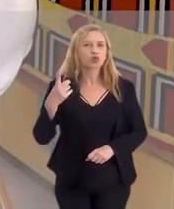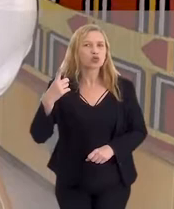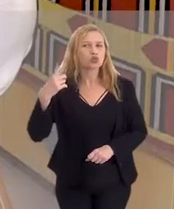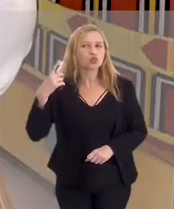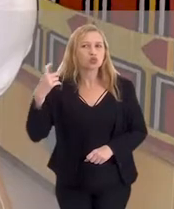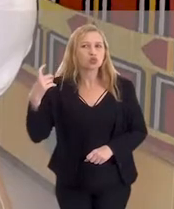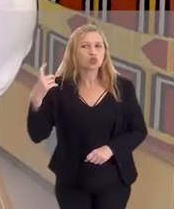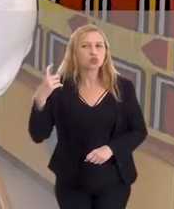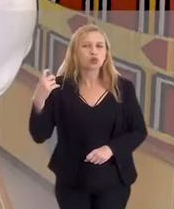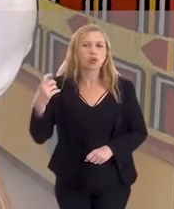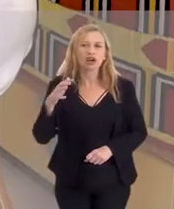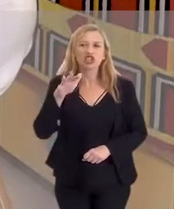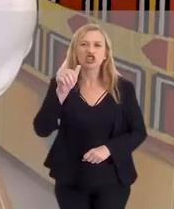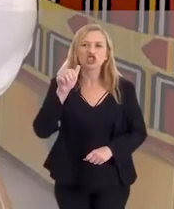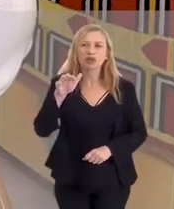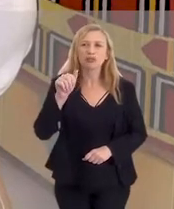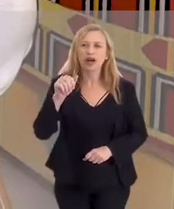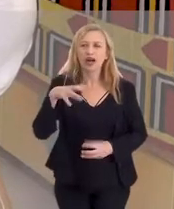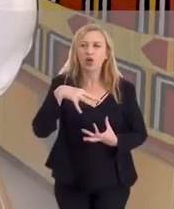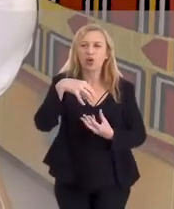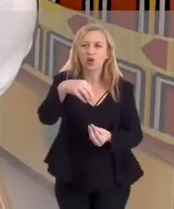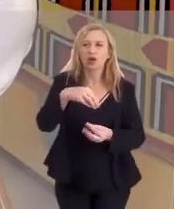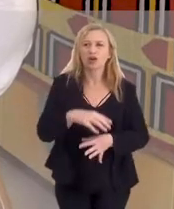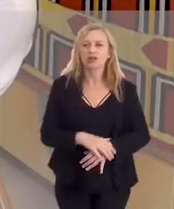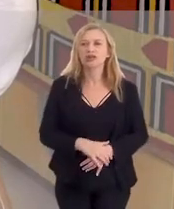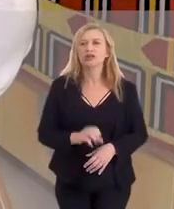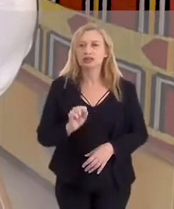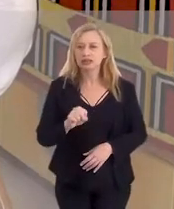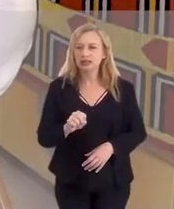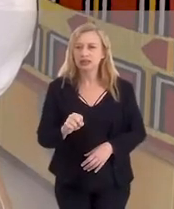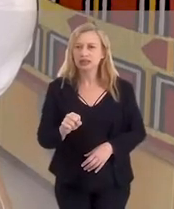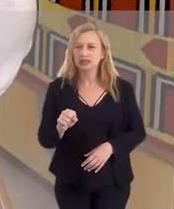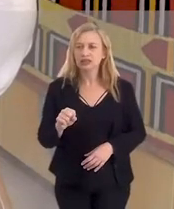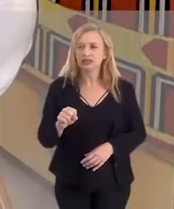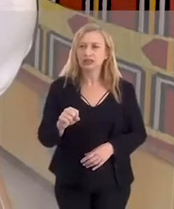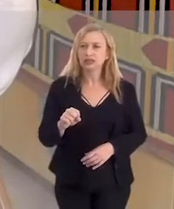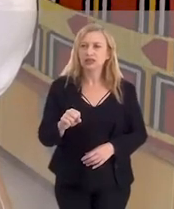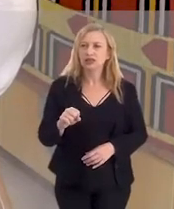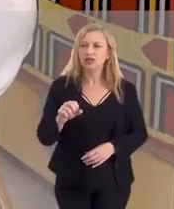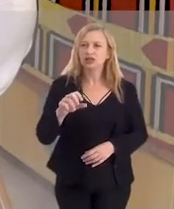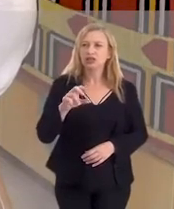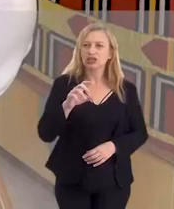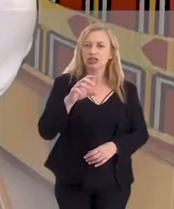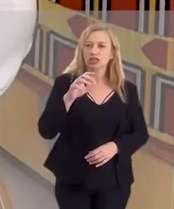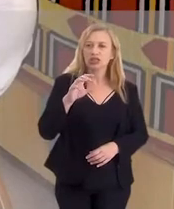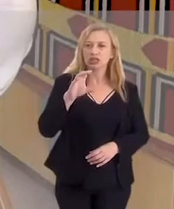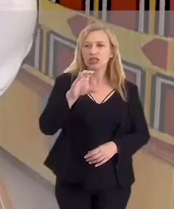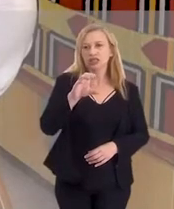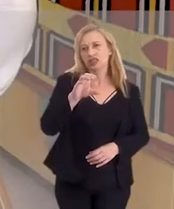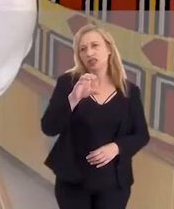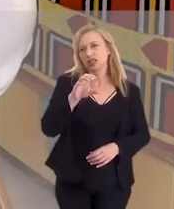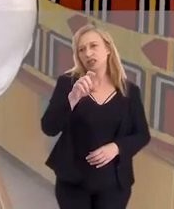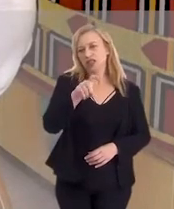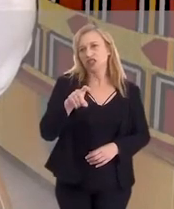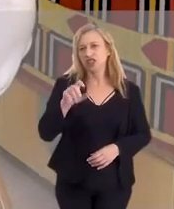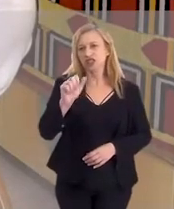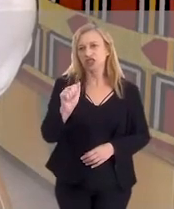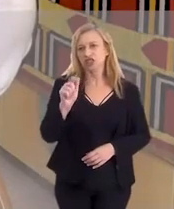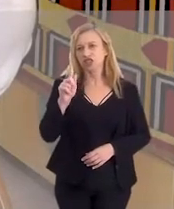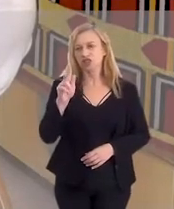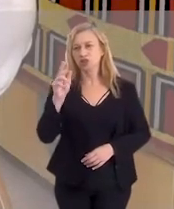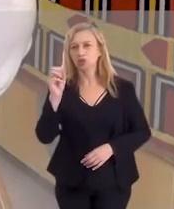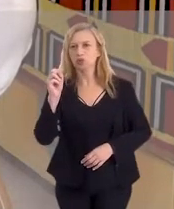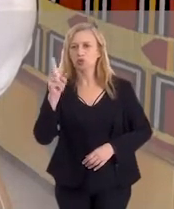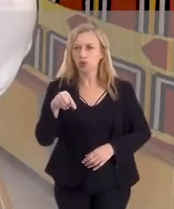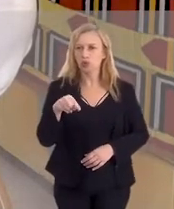Porque é o som, né? É. Ele usa dessa forma, principalmente na roda de Xangô. Uhum. Então,